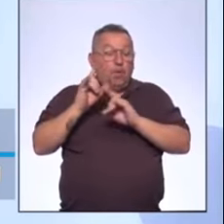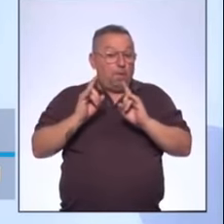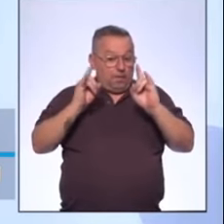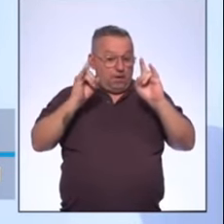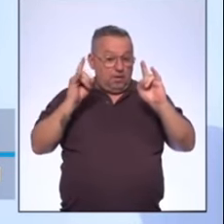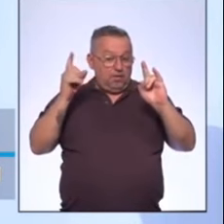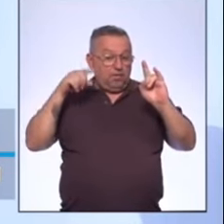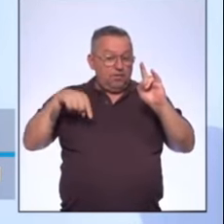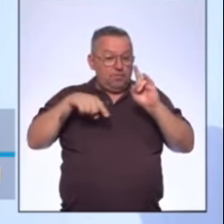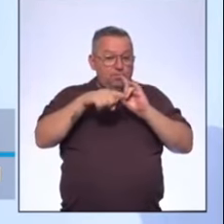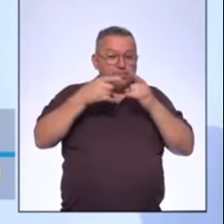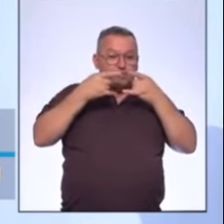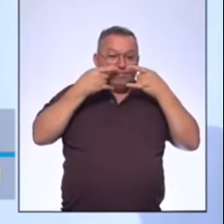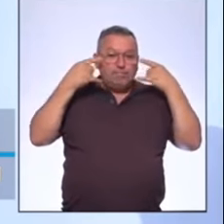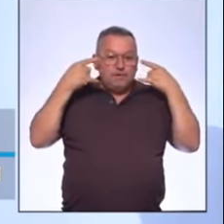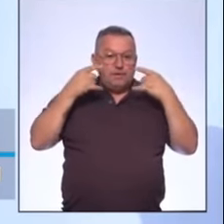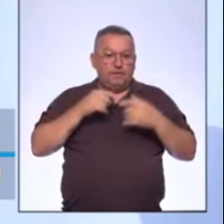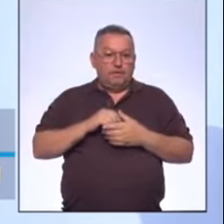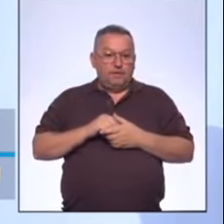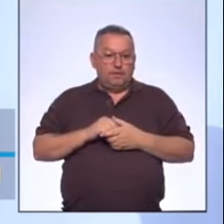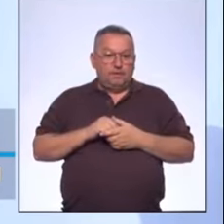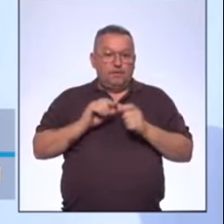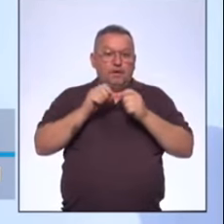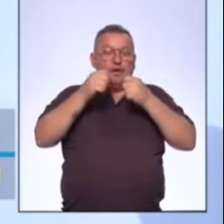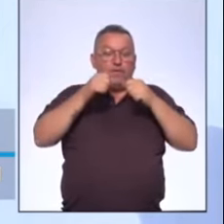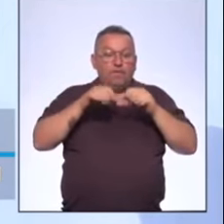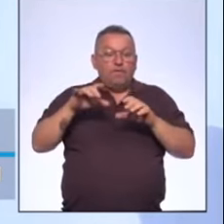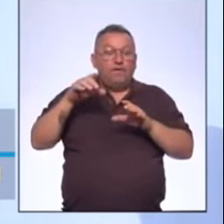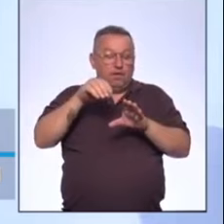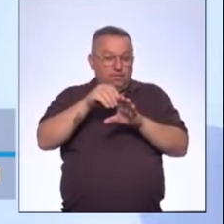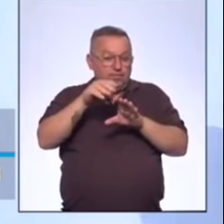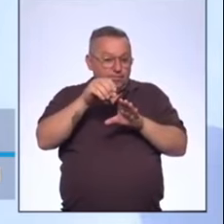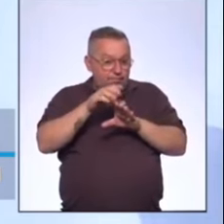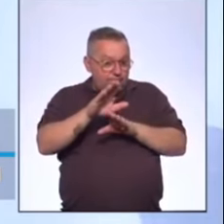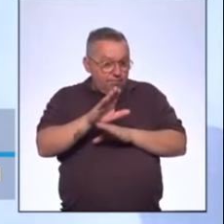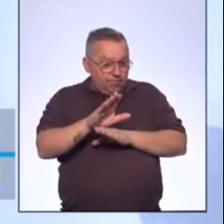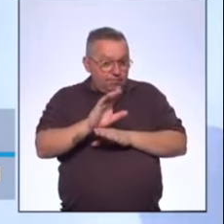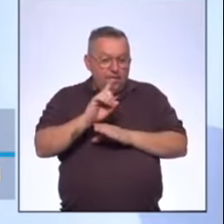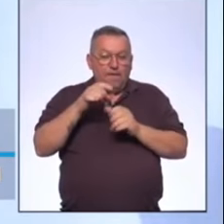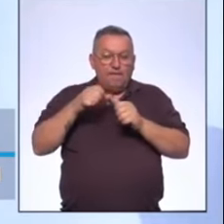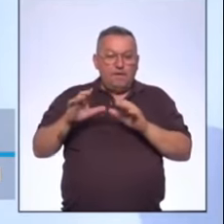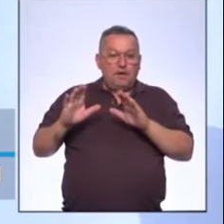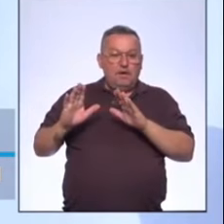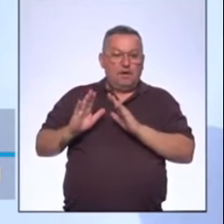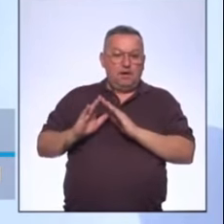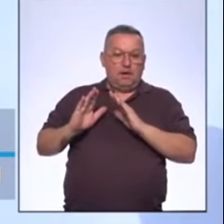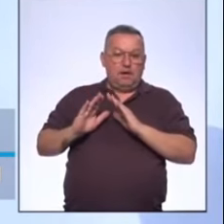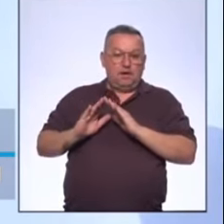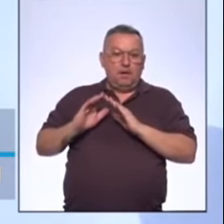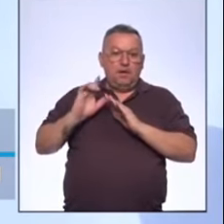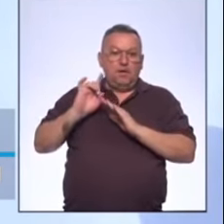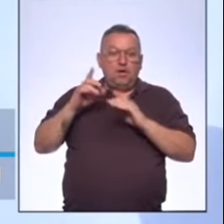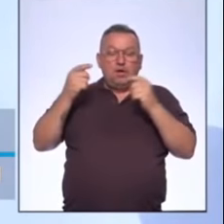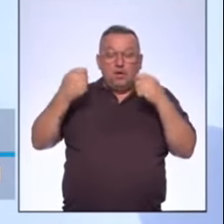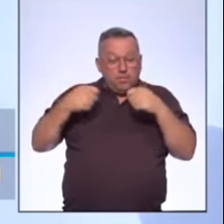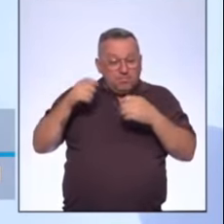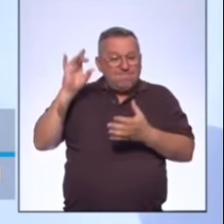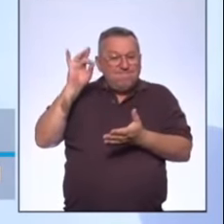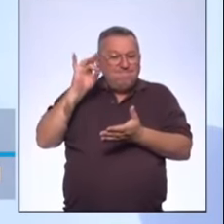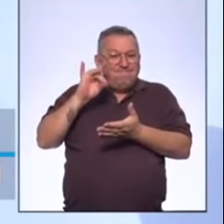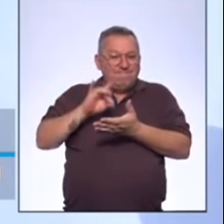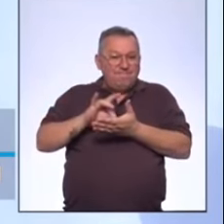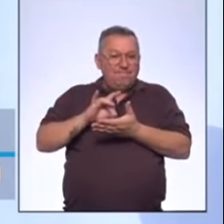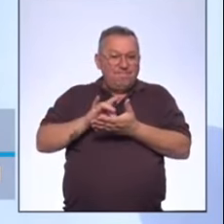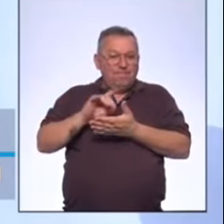estiver usando máscara. Então, fica a dica aí, já aproveitando. Não saia de casa, somente se tiver muita